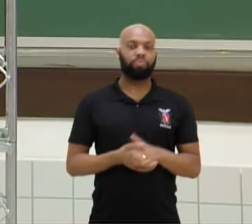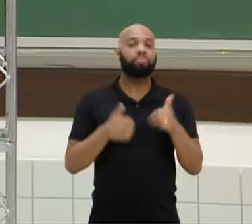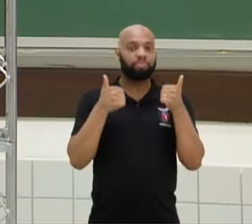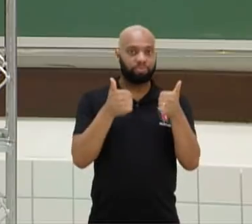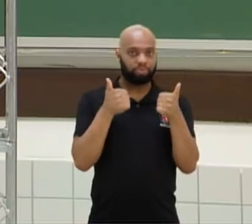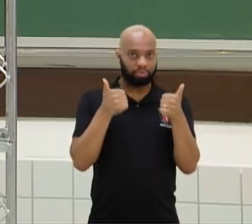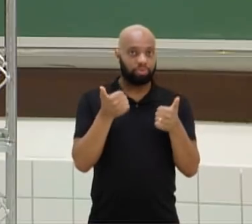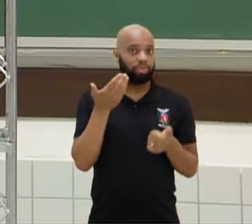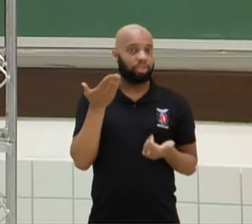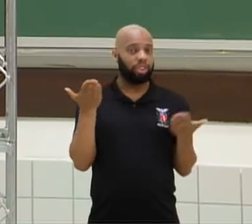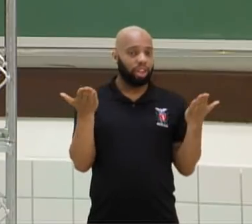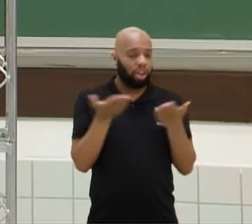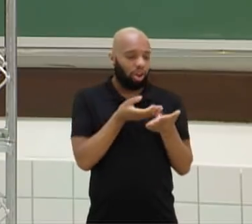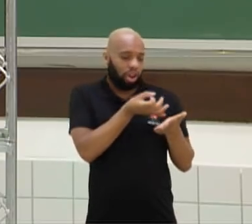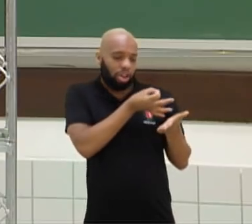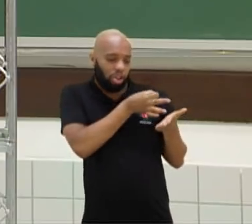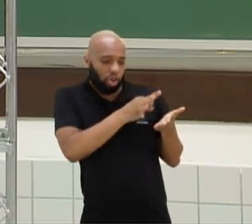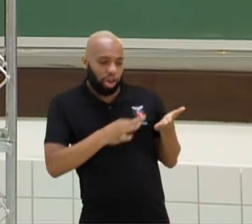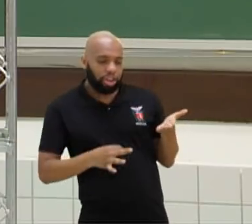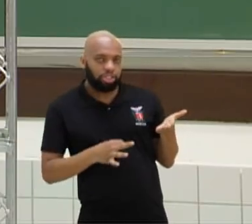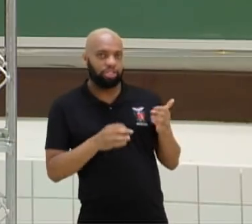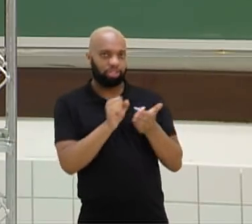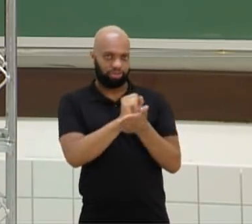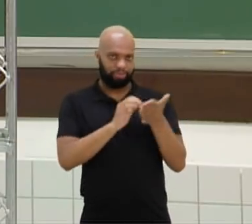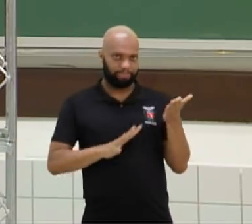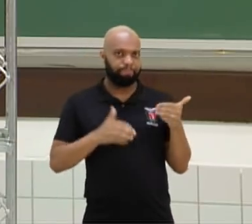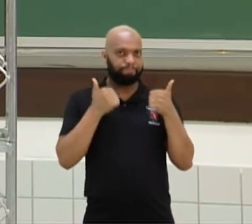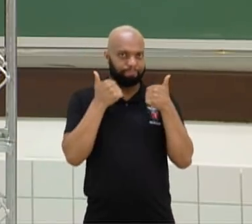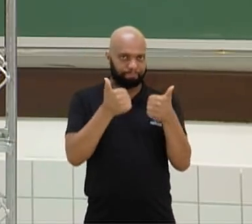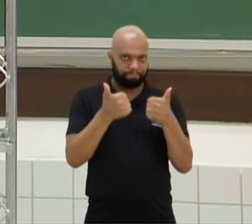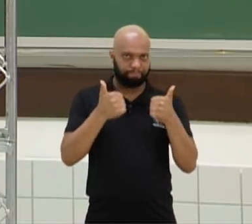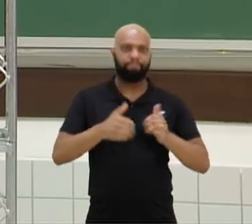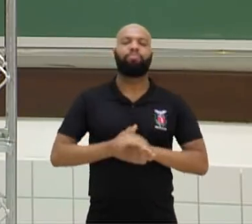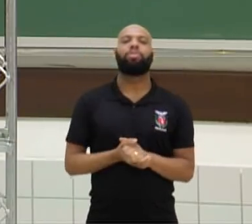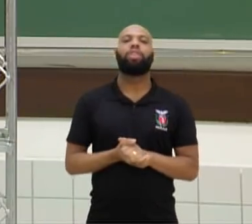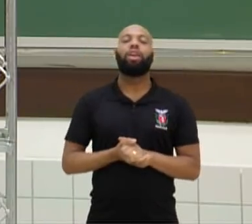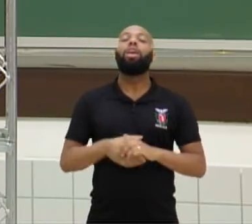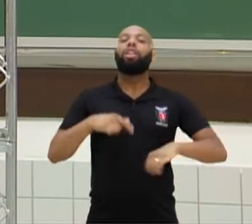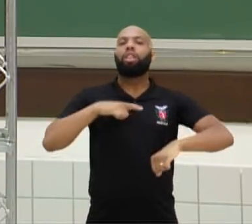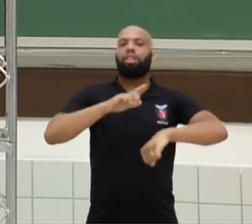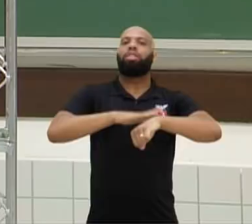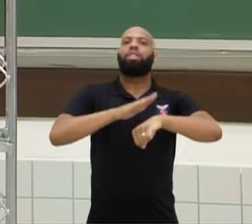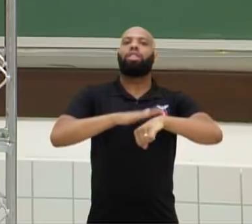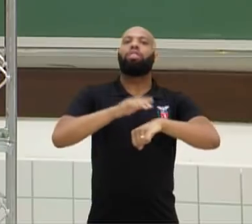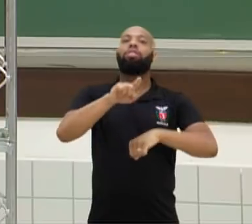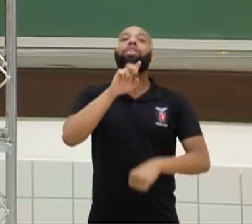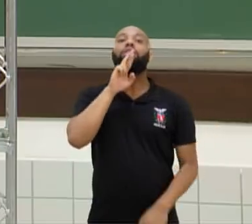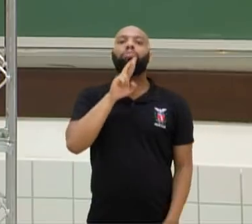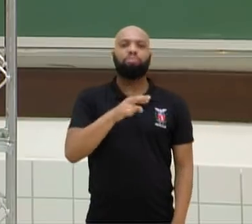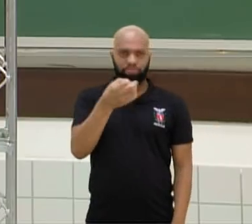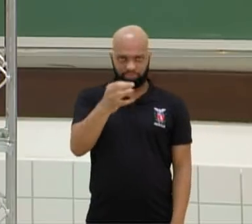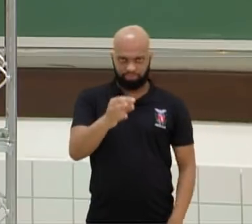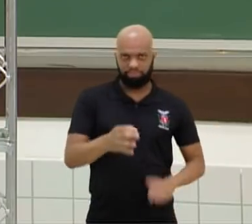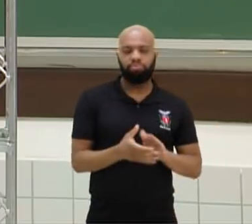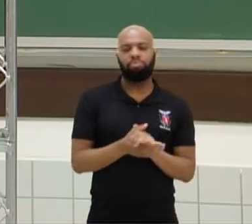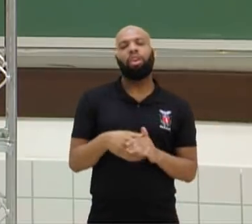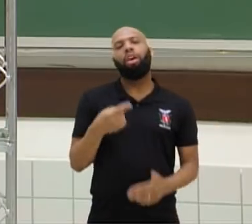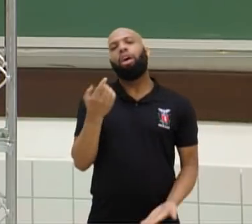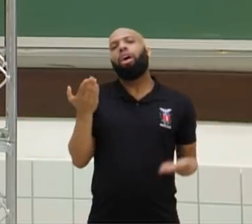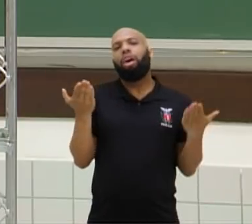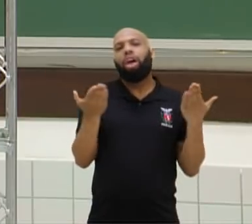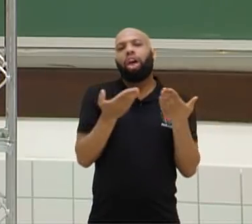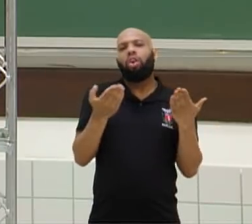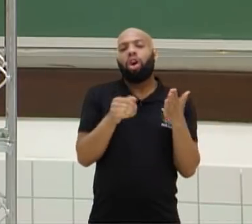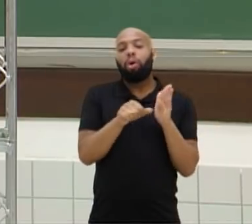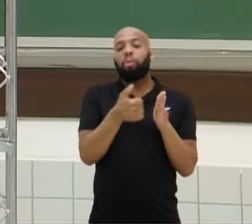Muito bem, gente, vamos à correção do exercício então? Tranquilo? Dei um tempinho bem bacana para vocês resolverem, né? Vamos lá. Então,